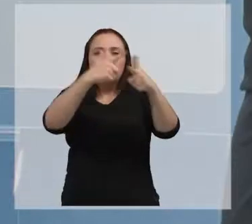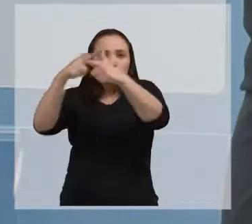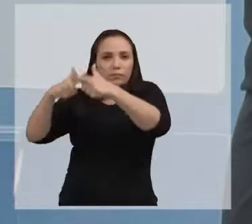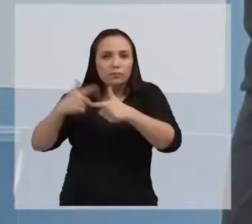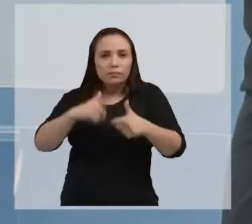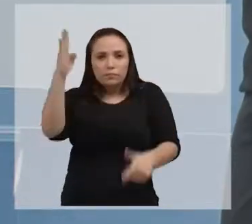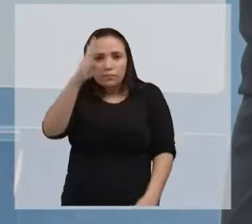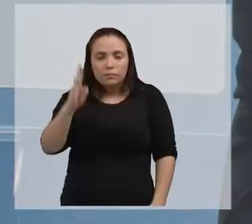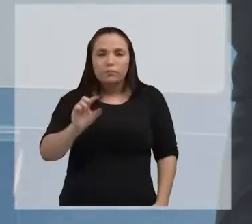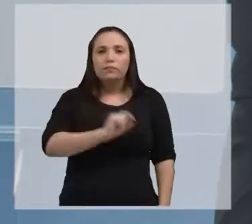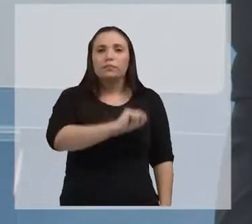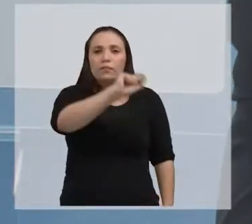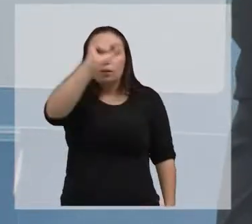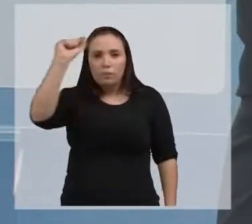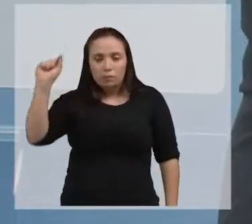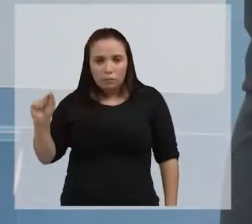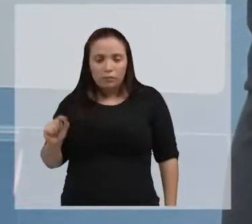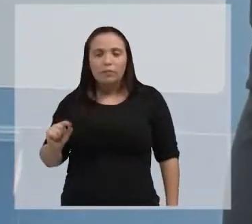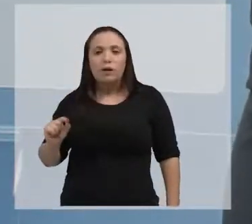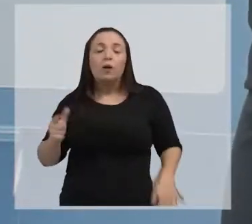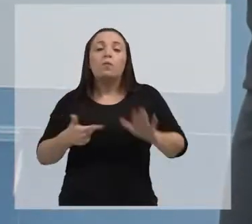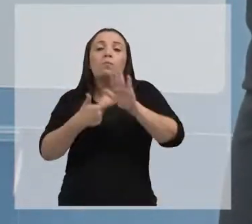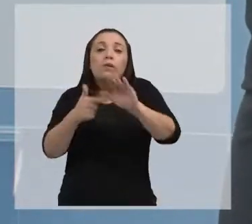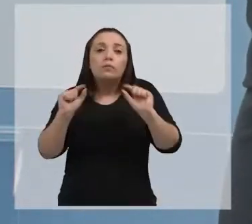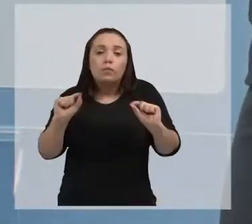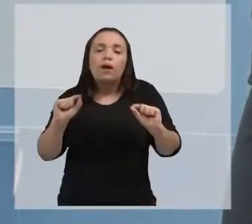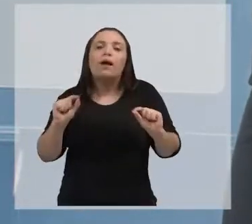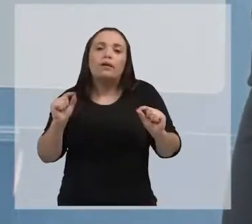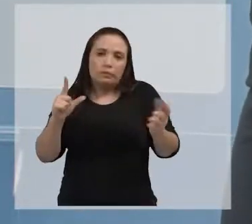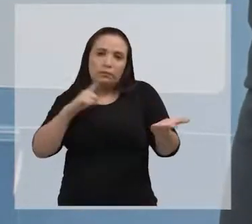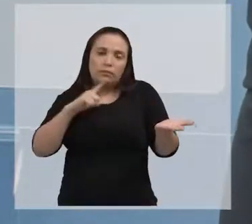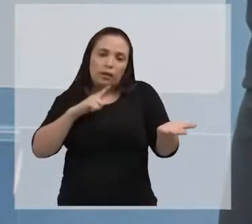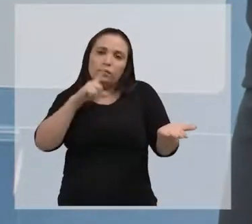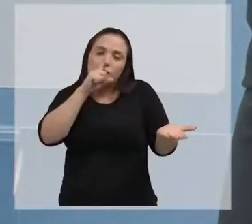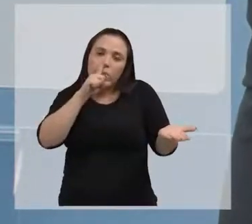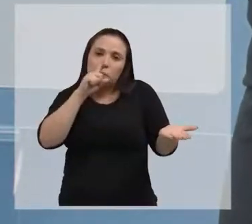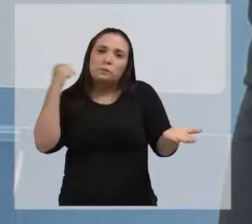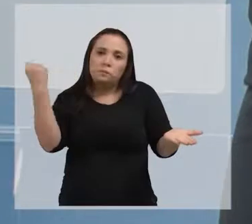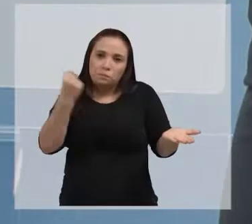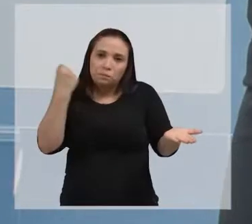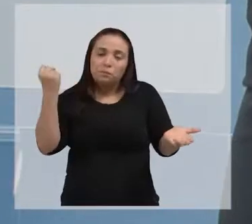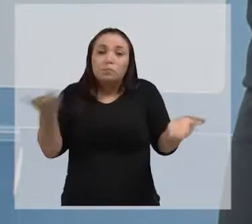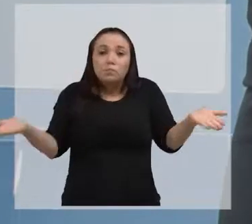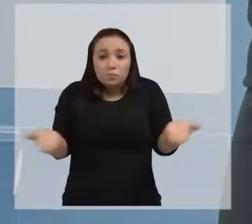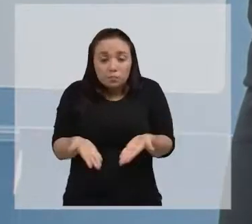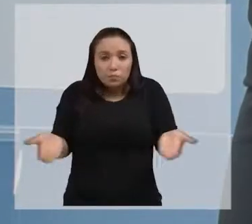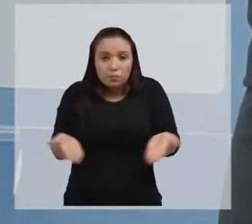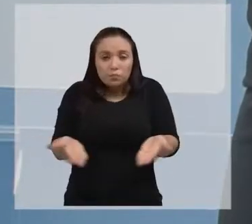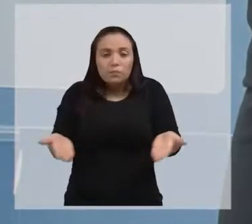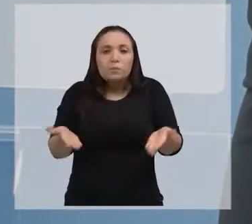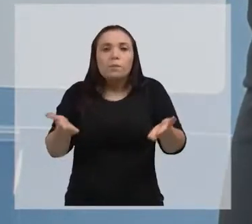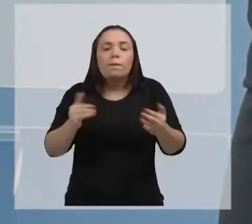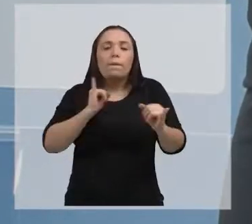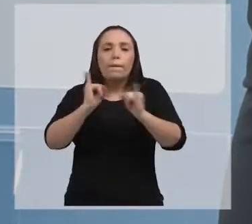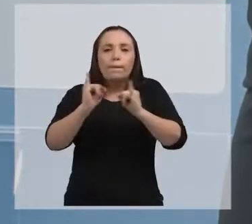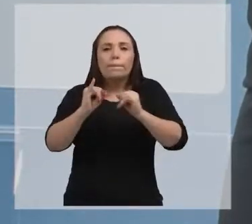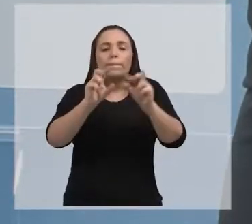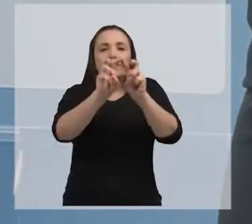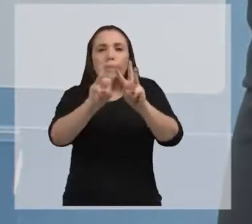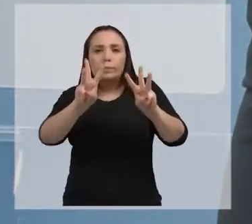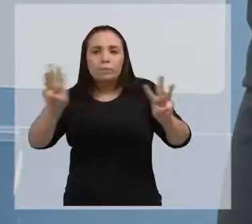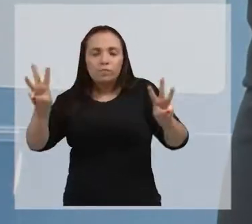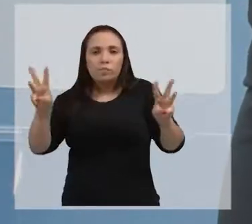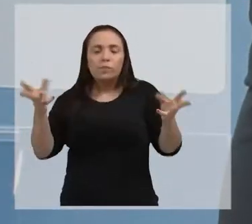nosso país. É para fechar, é para mostrar que a nossa situação é muito grave. Existe hoje, nas redes